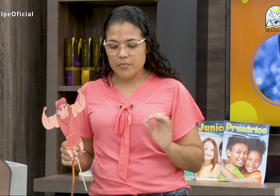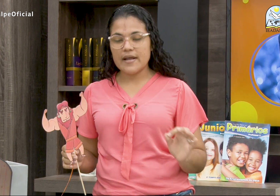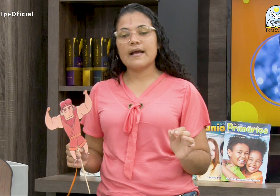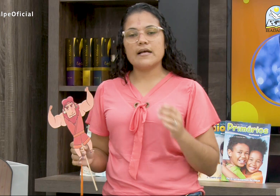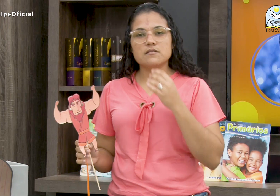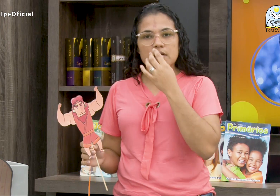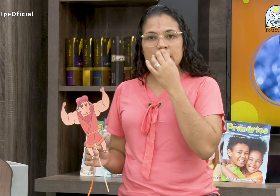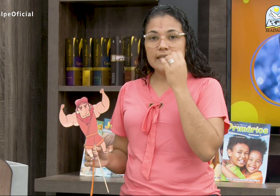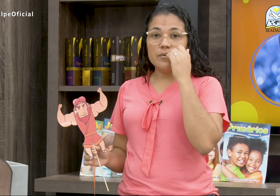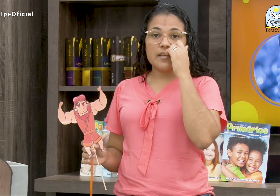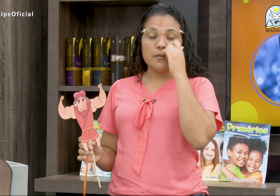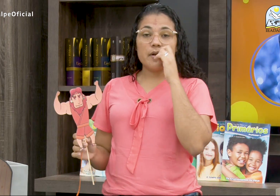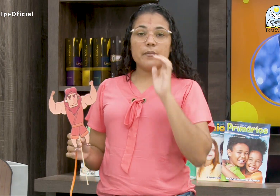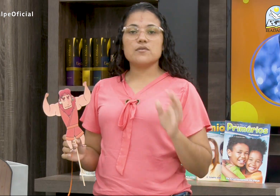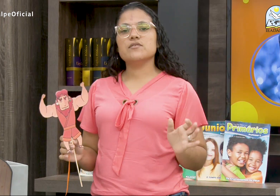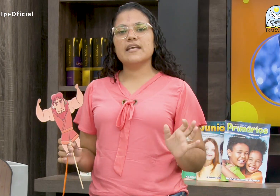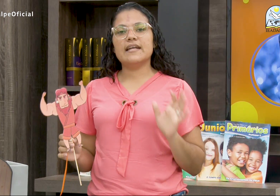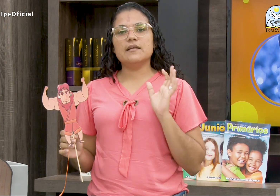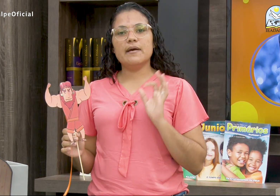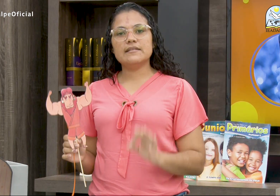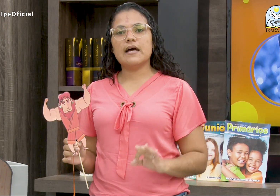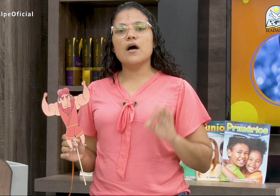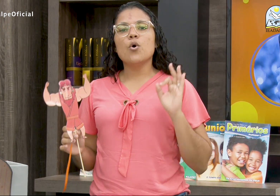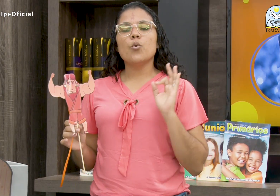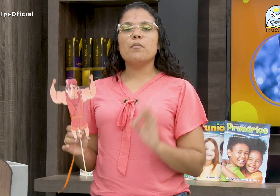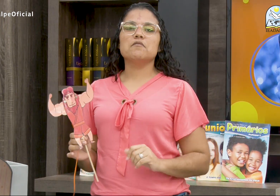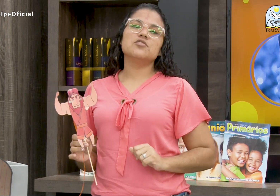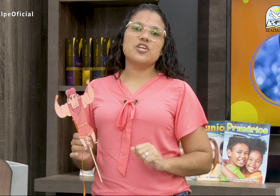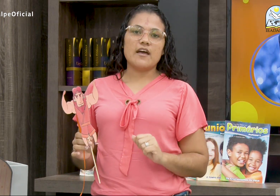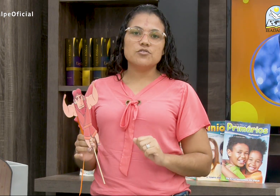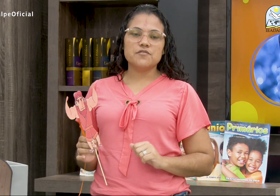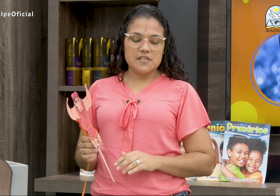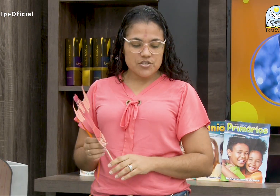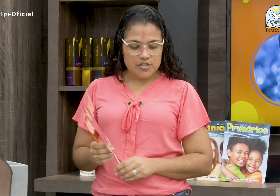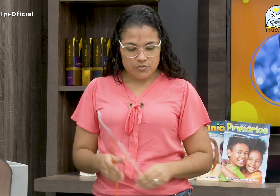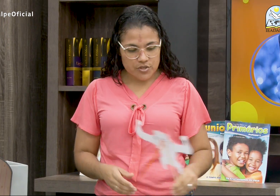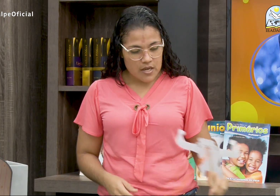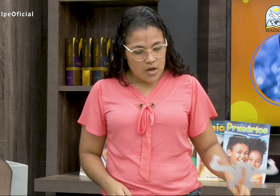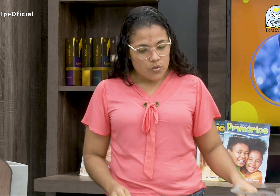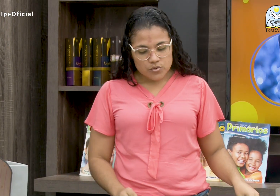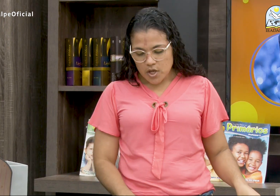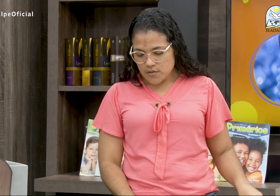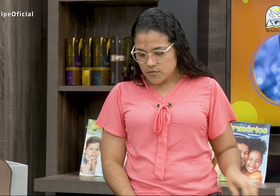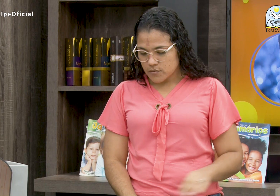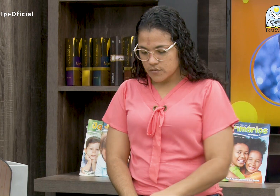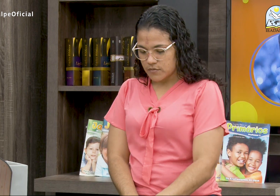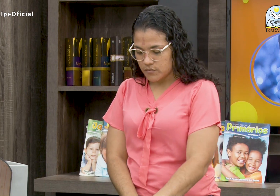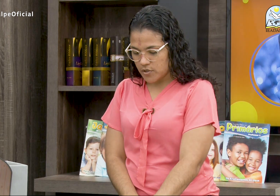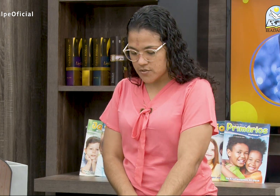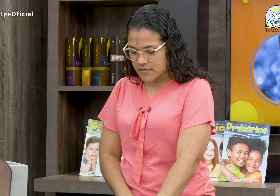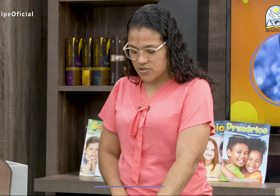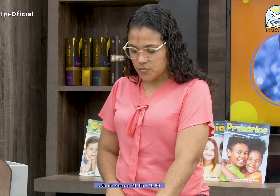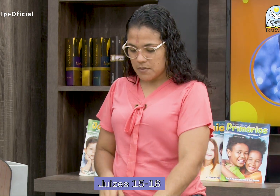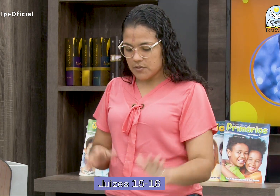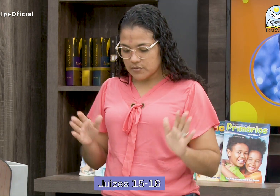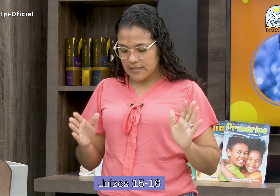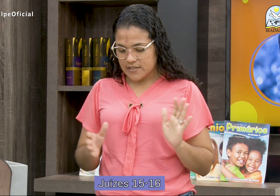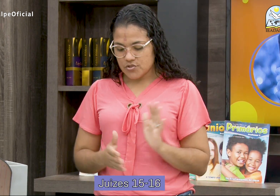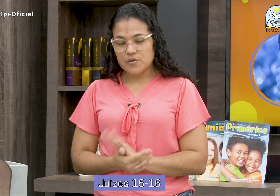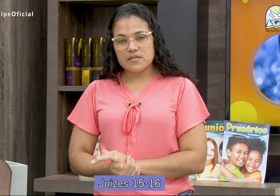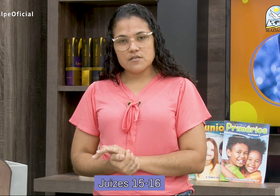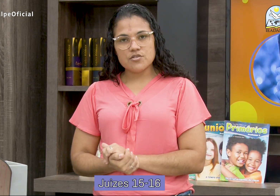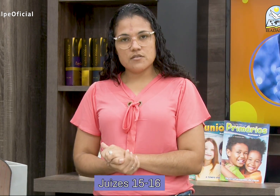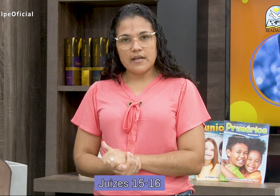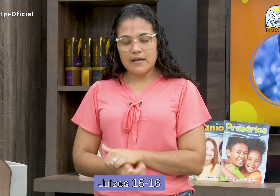não foi por acaso. Tinha um grande propósito, que era libertar o povo de Israel dos filisteus. O nosso texto bíblico está